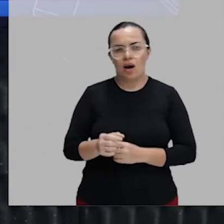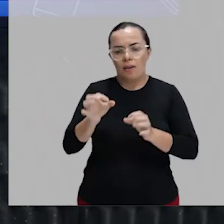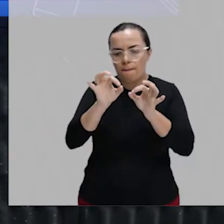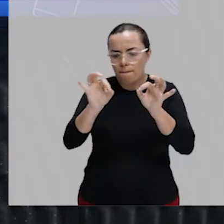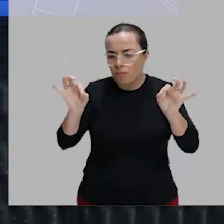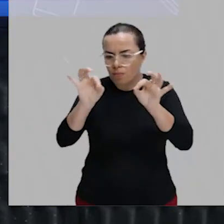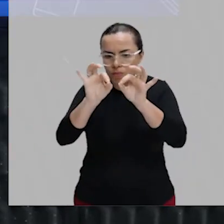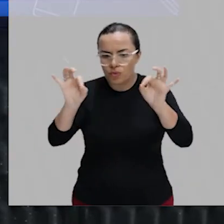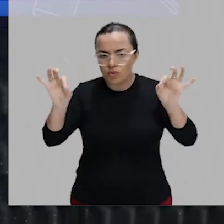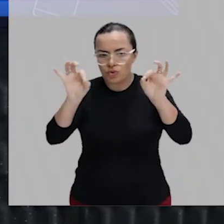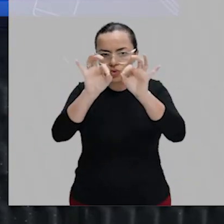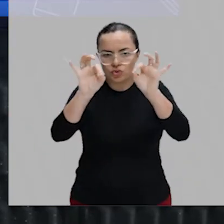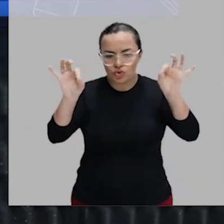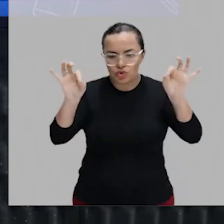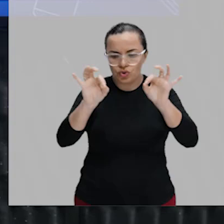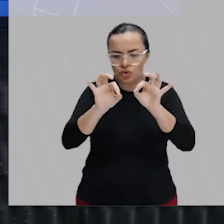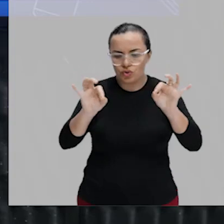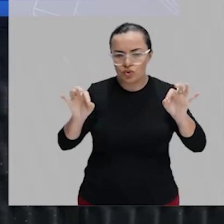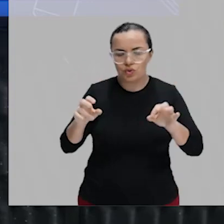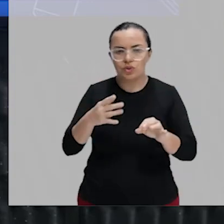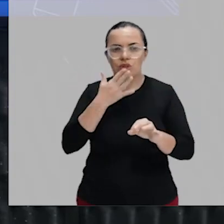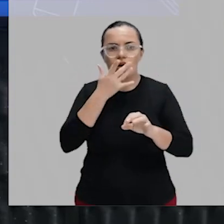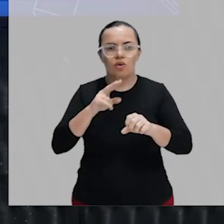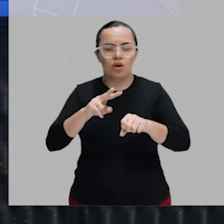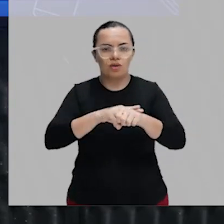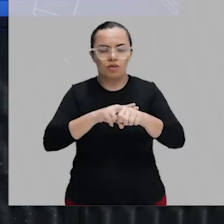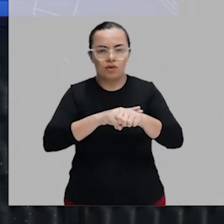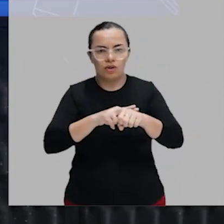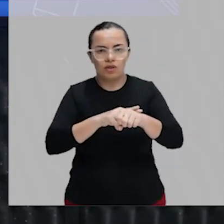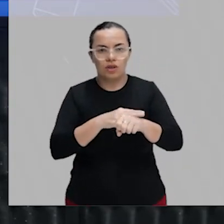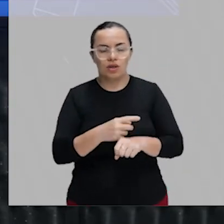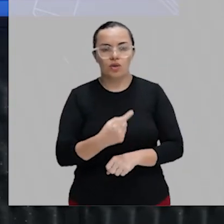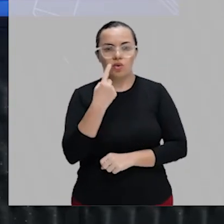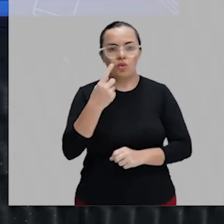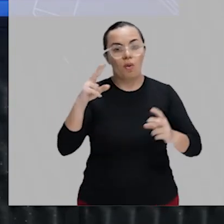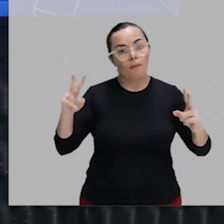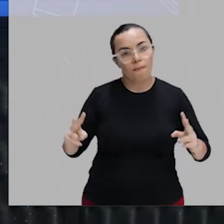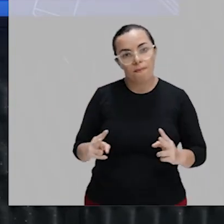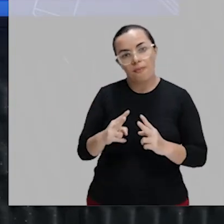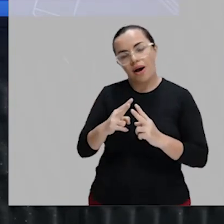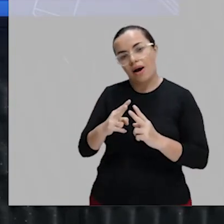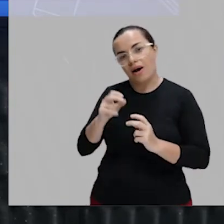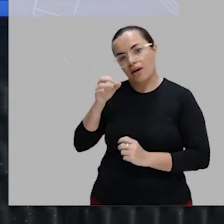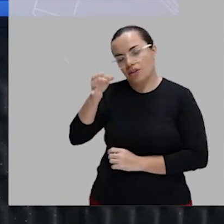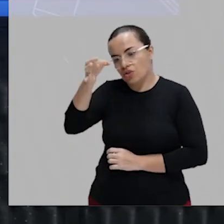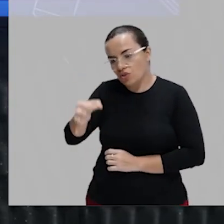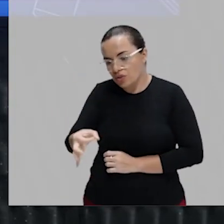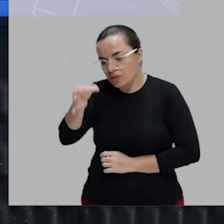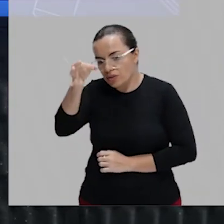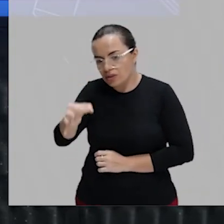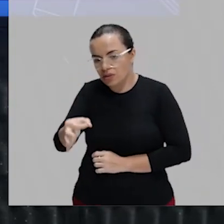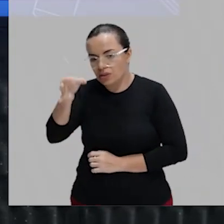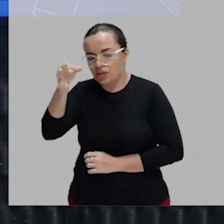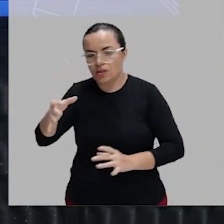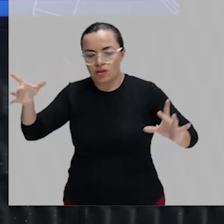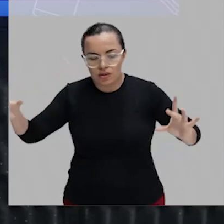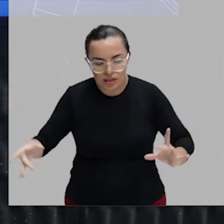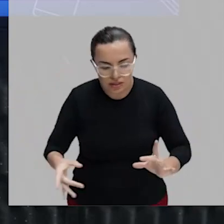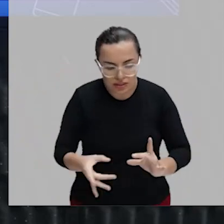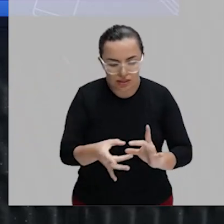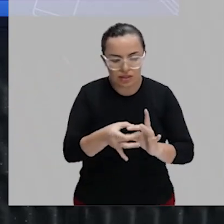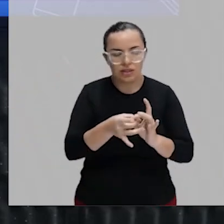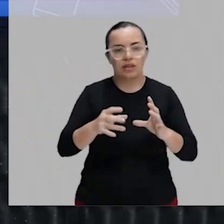desse centríolo onde nós vamos encontrar os microtúbulos sendo formados para se ligar com quem? Com os cromossomos, para que a